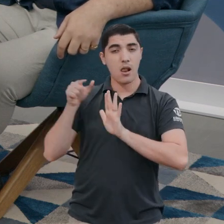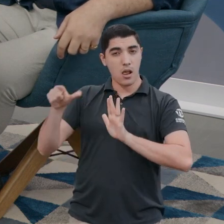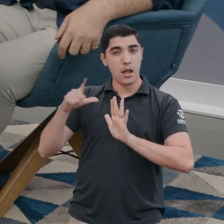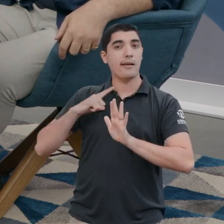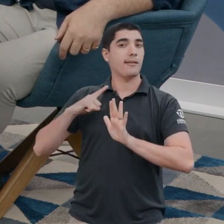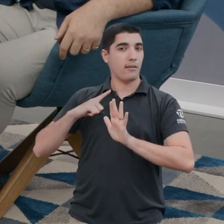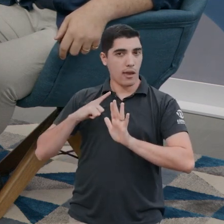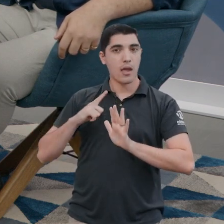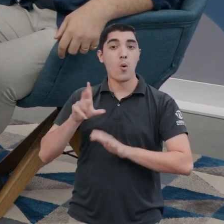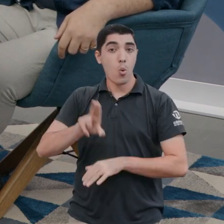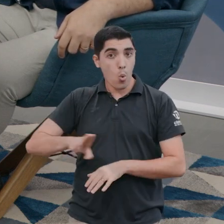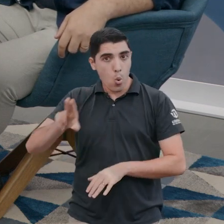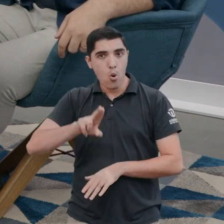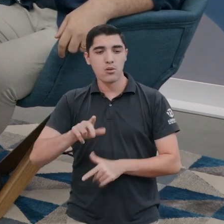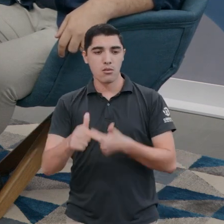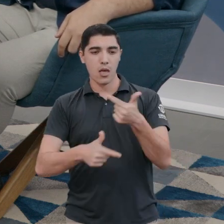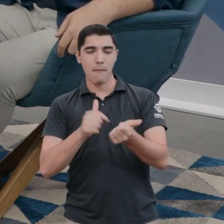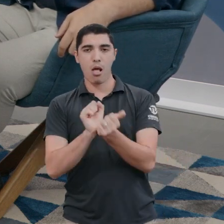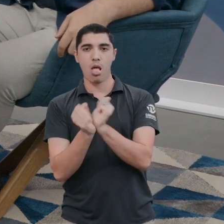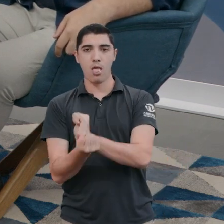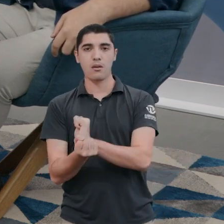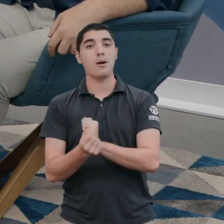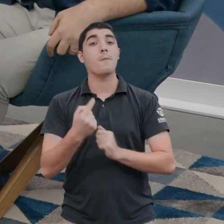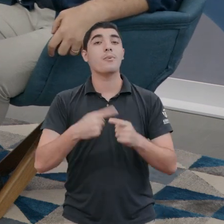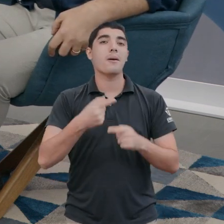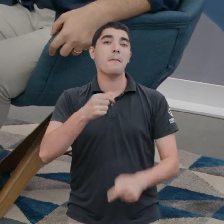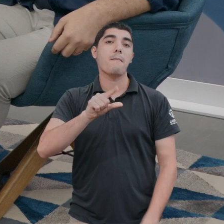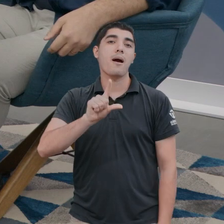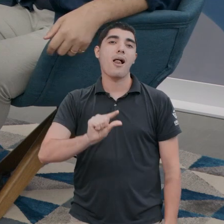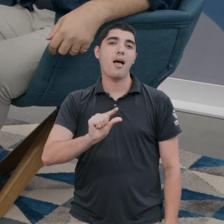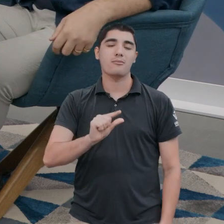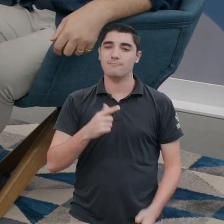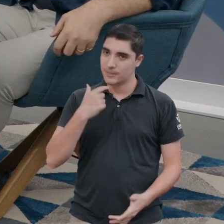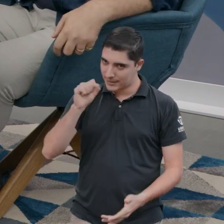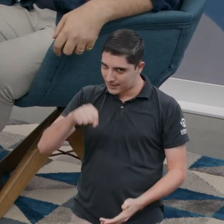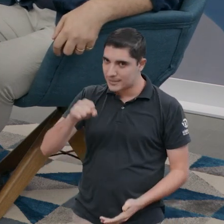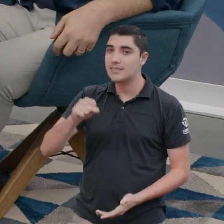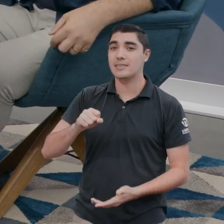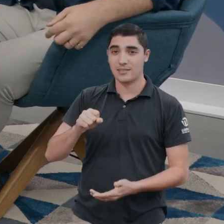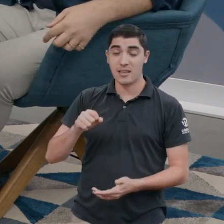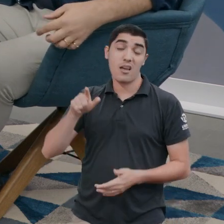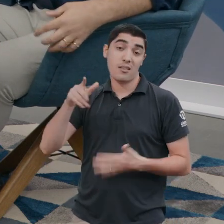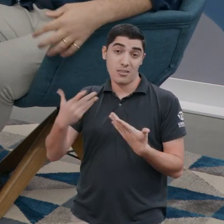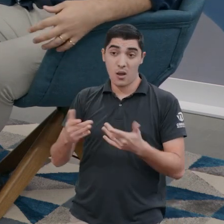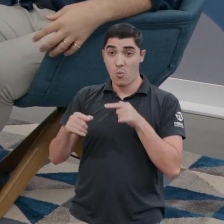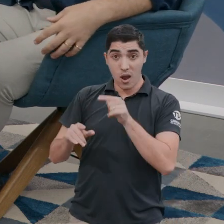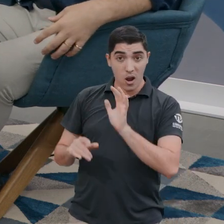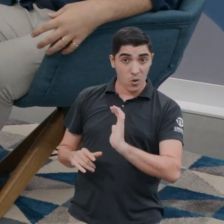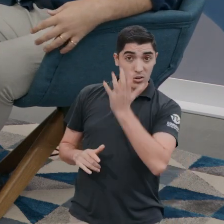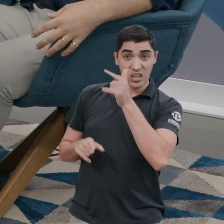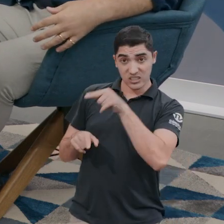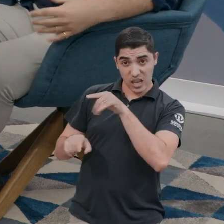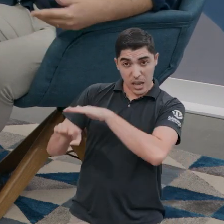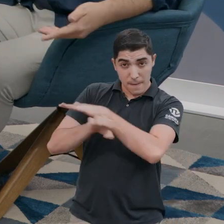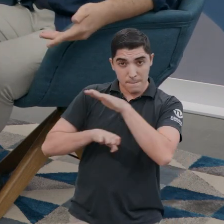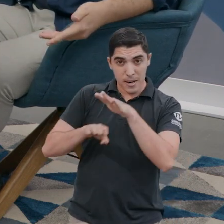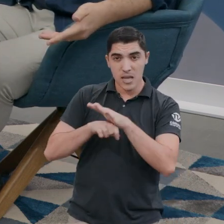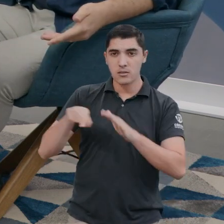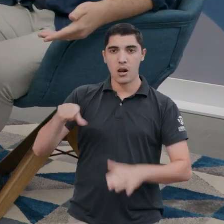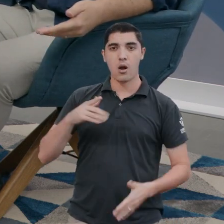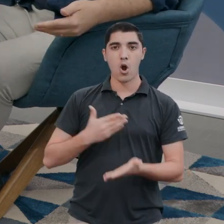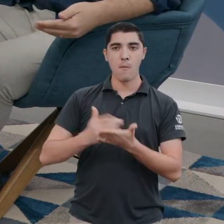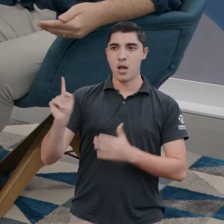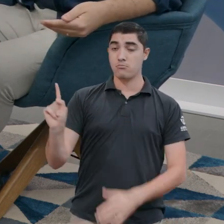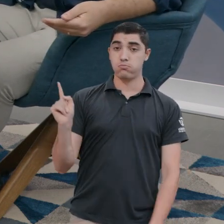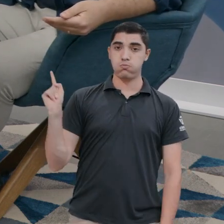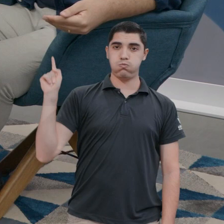trabalho escravo. Por isso é barato, né? Consequentemente, as roupas. Com certeza. E isso faz com que essa indústria seja muito mais